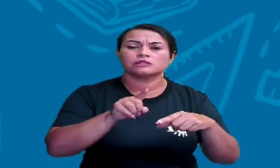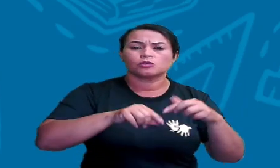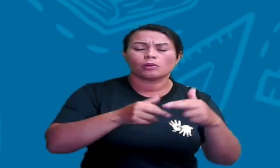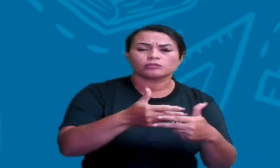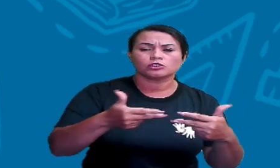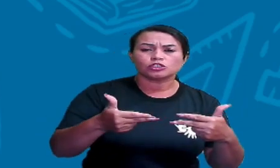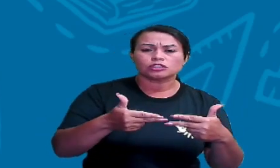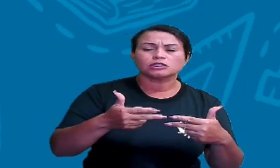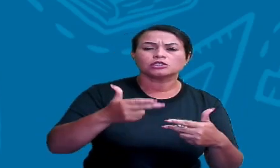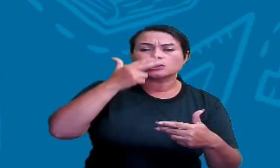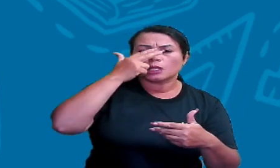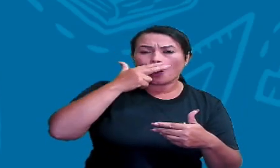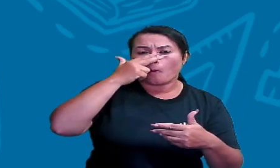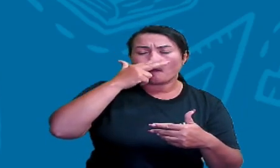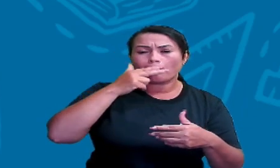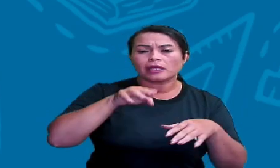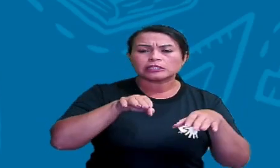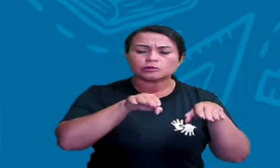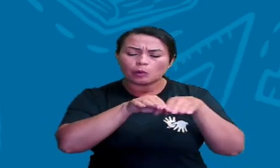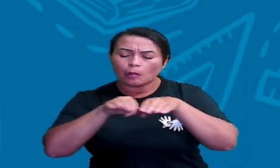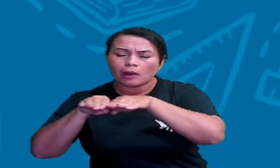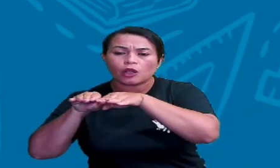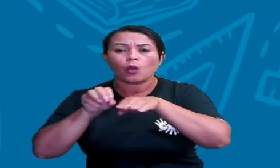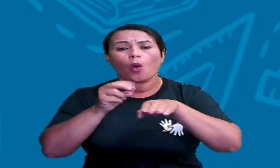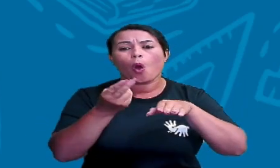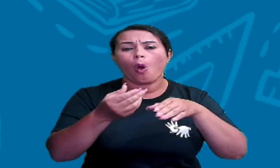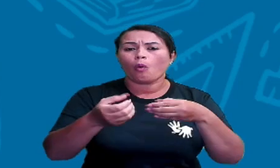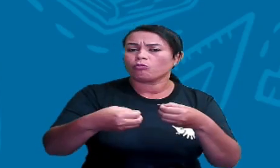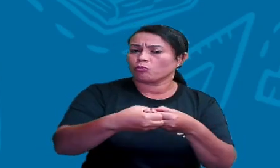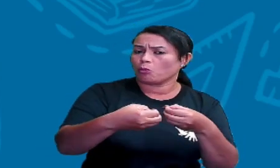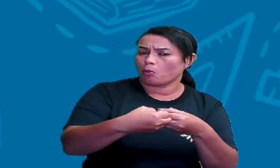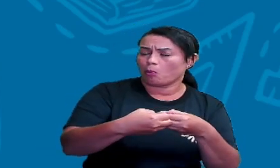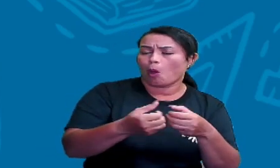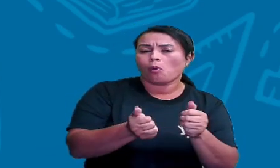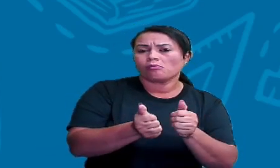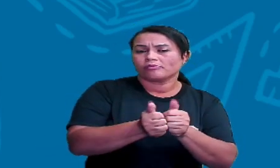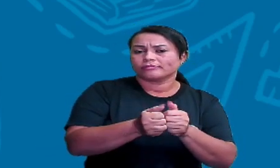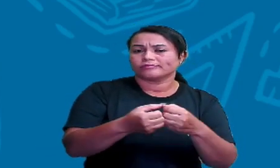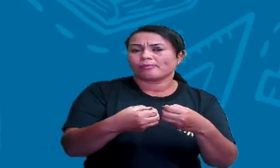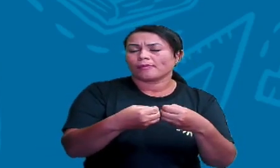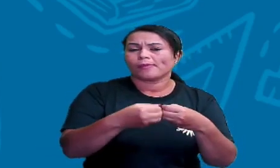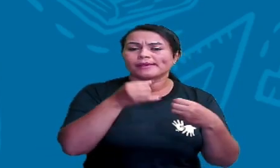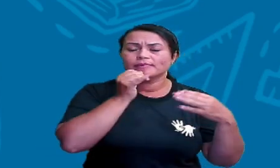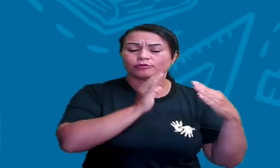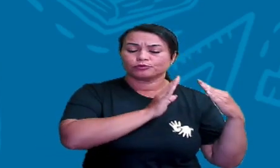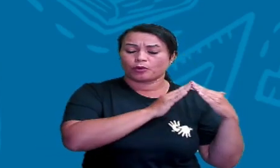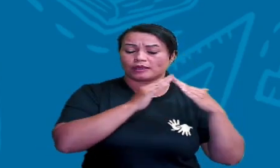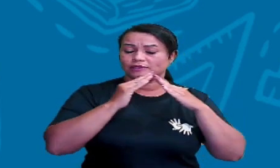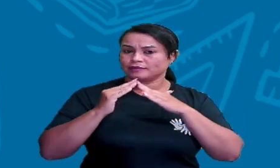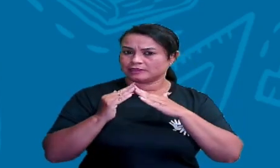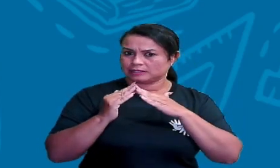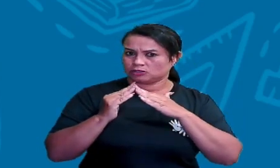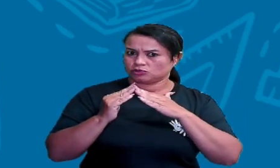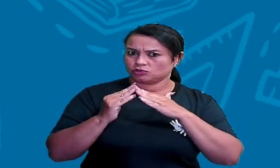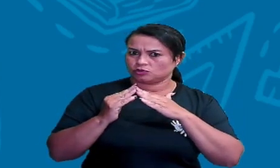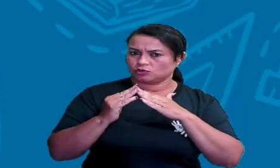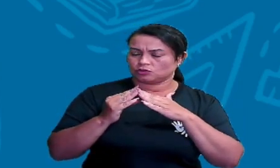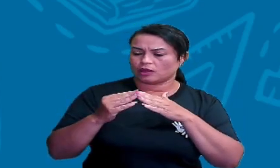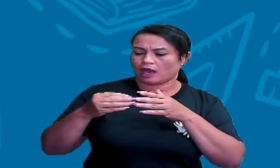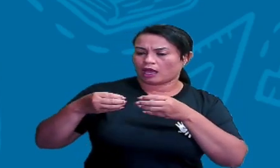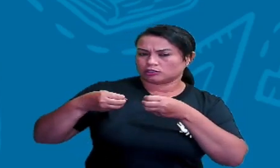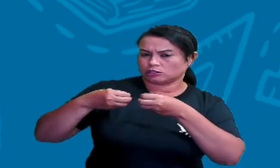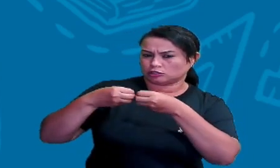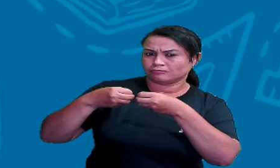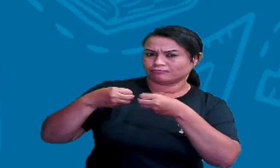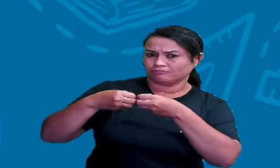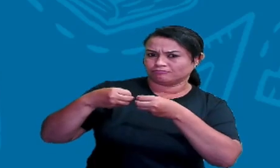plano ou próximo. A gente pode entender como nosso vizinho. Nosso vizinho, ele não está perto da gente, ele